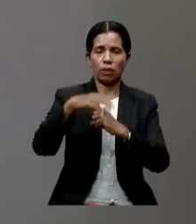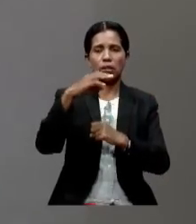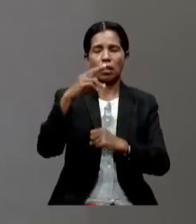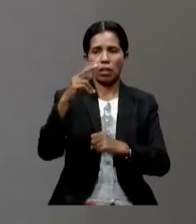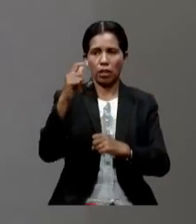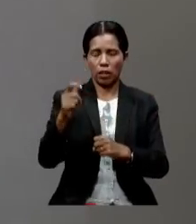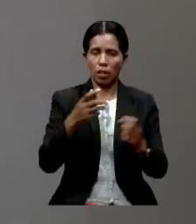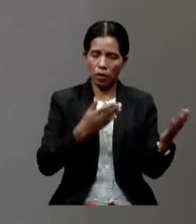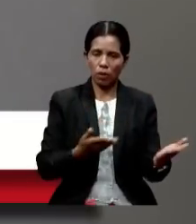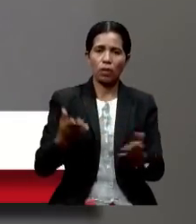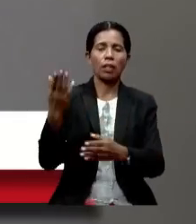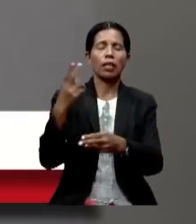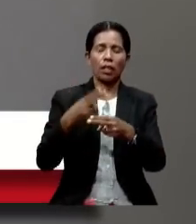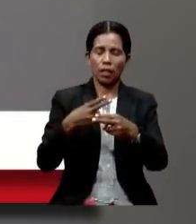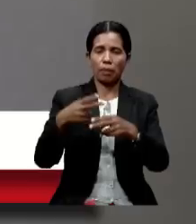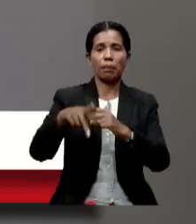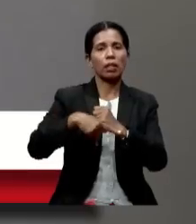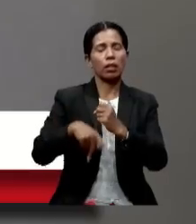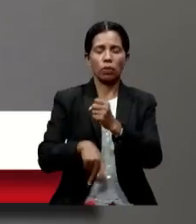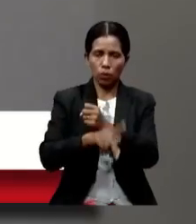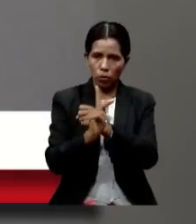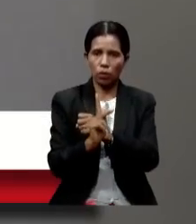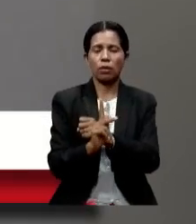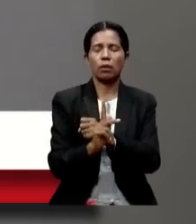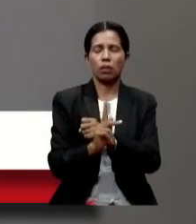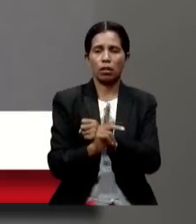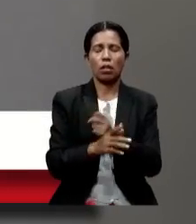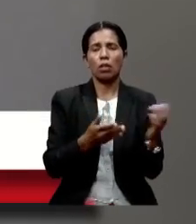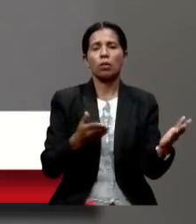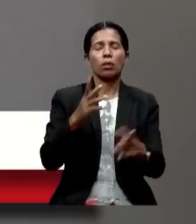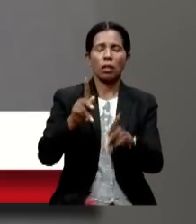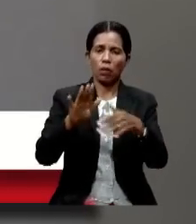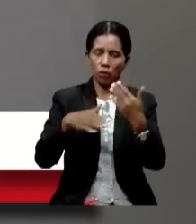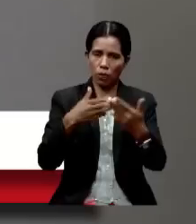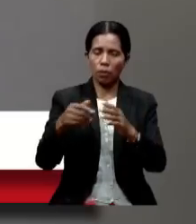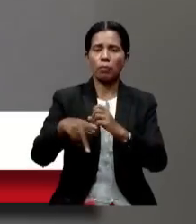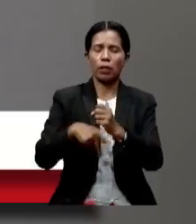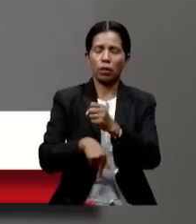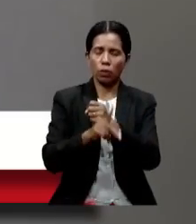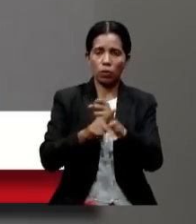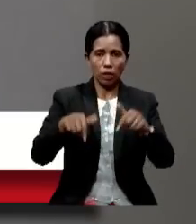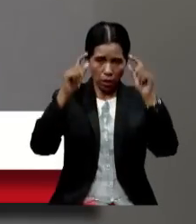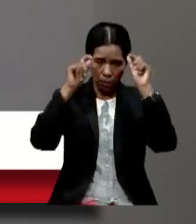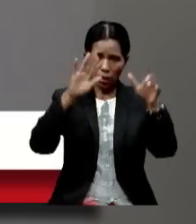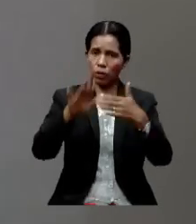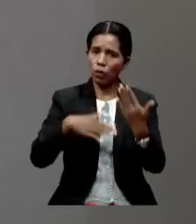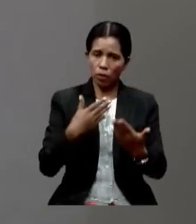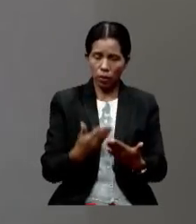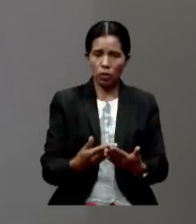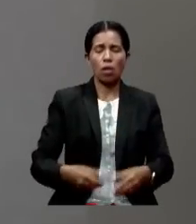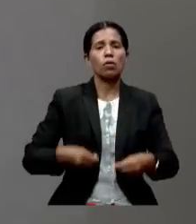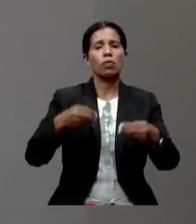do Partido Conto no Nian, em nome de militantes e panizantes do Partido Conto no Nian, na território Timur Antomac, nabemak, fô,